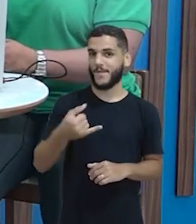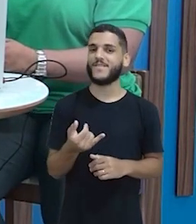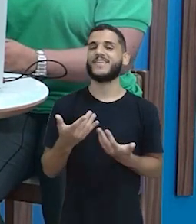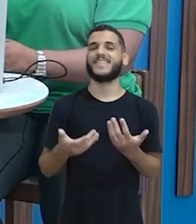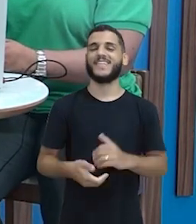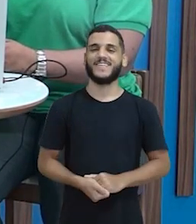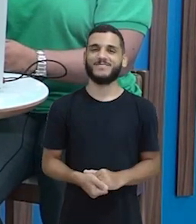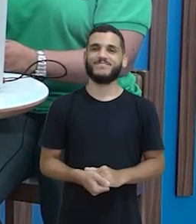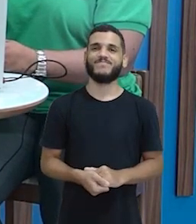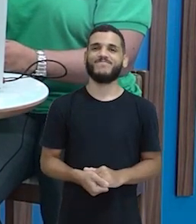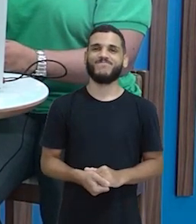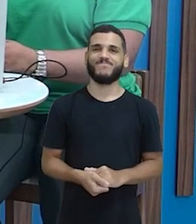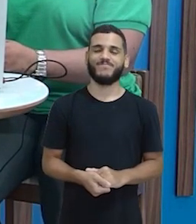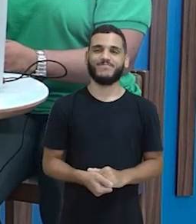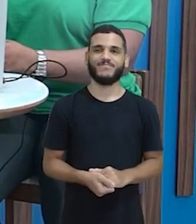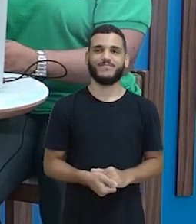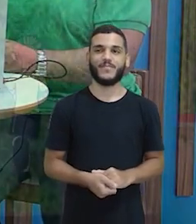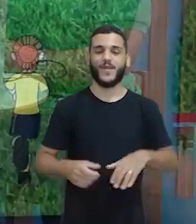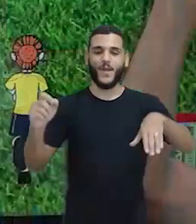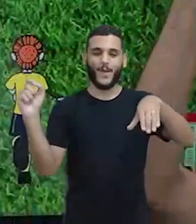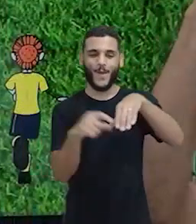bora ver aqui ó